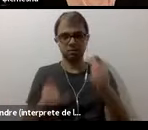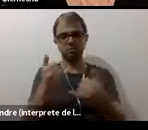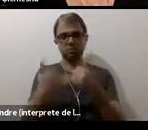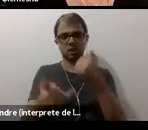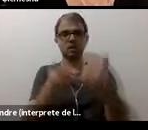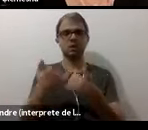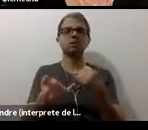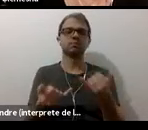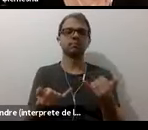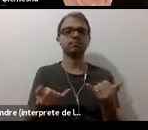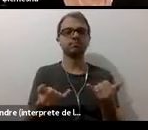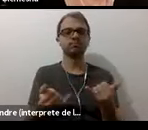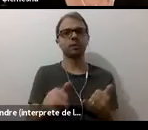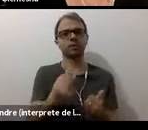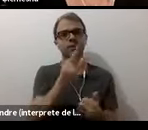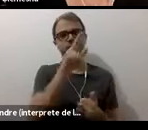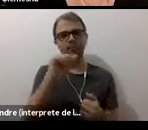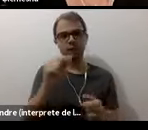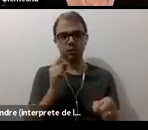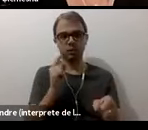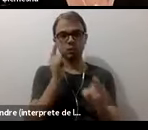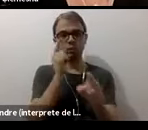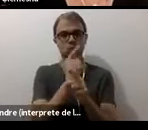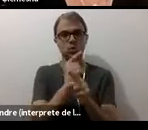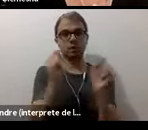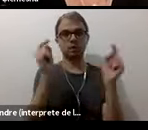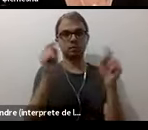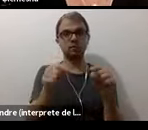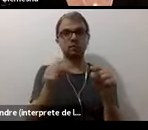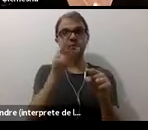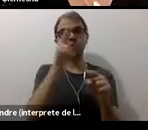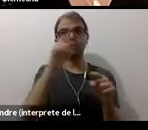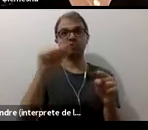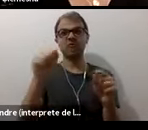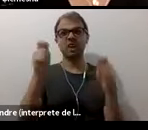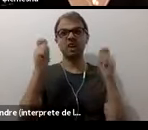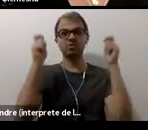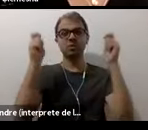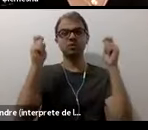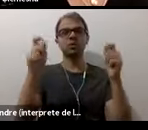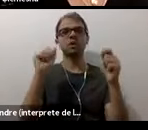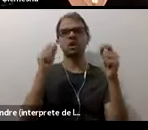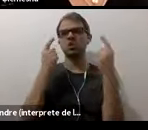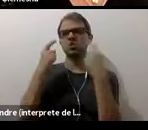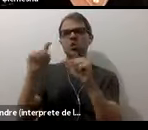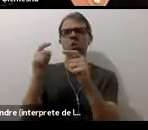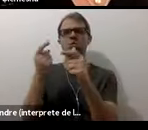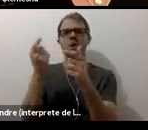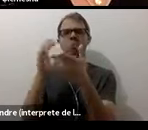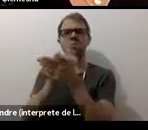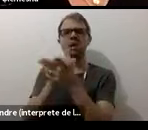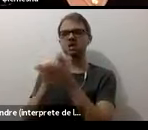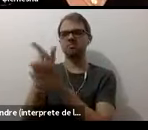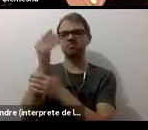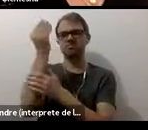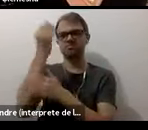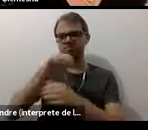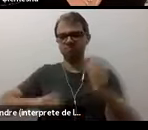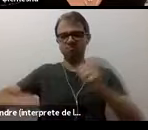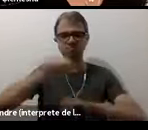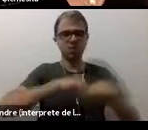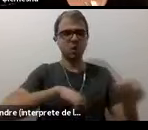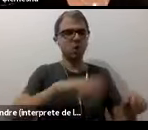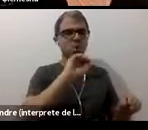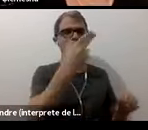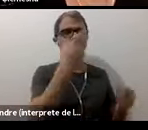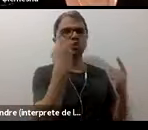gente vai se reunir para protestar, seja contra o marido que não limpa a casa, seja contra o presidente, seja contra o que